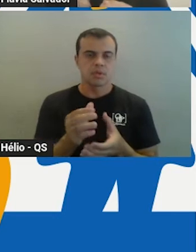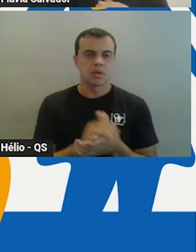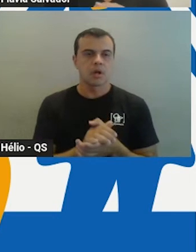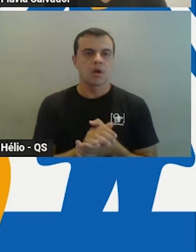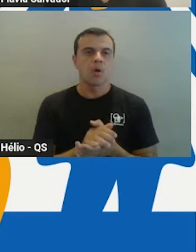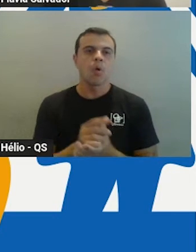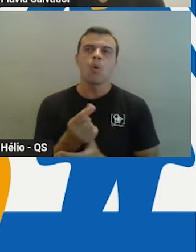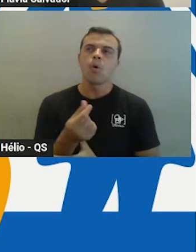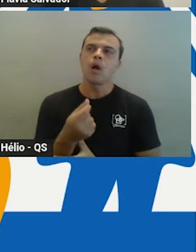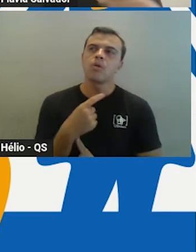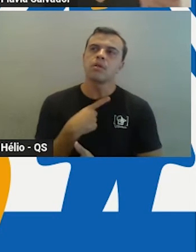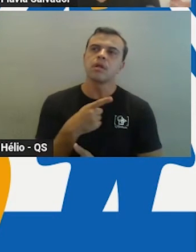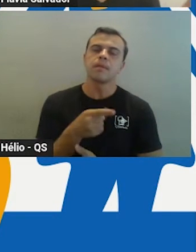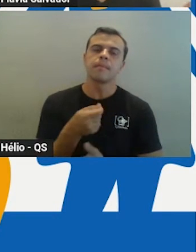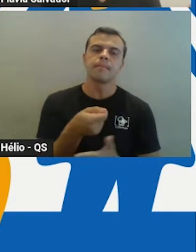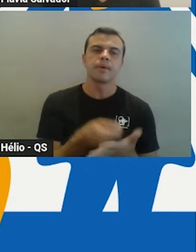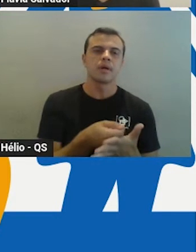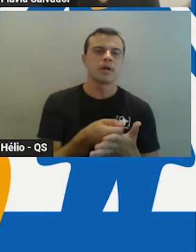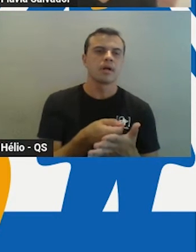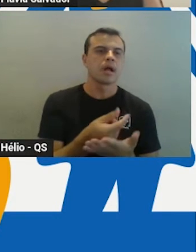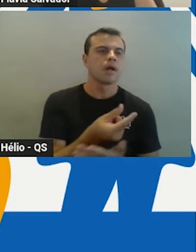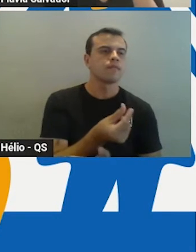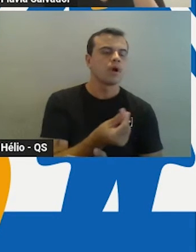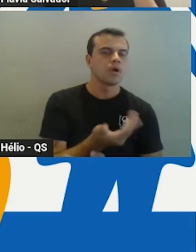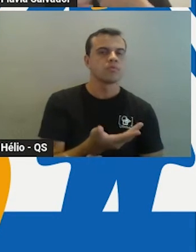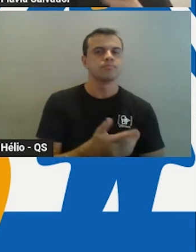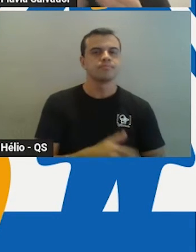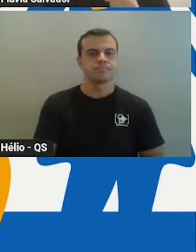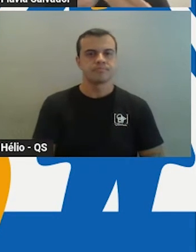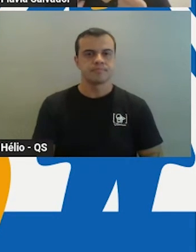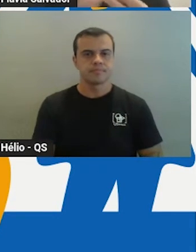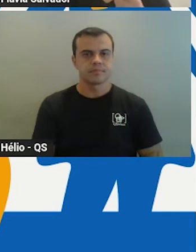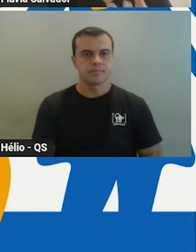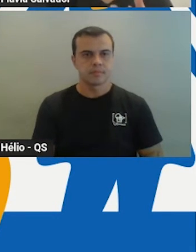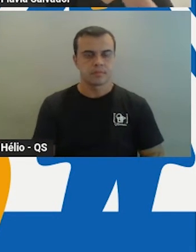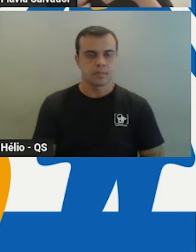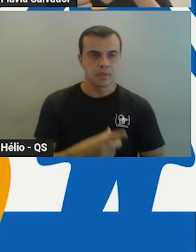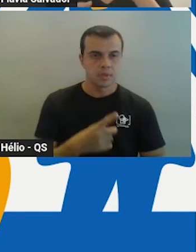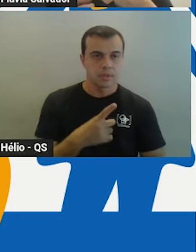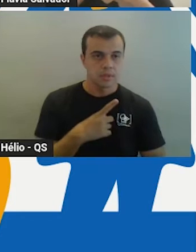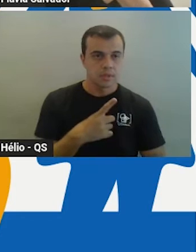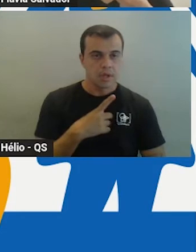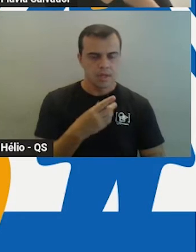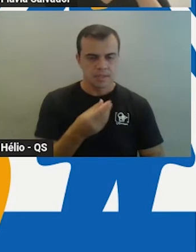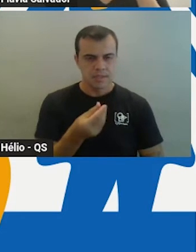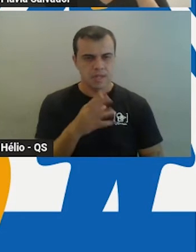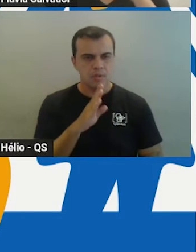que eu tenho que dar para pagar tal valor, né? Aprender a lidar com as cédulas, né, com os valores das